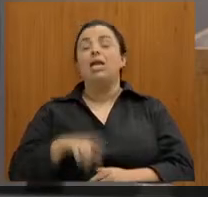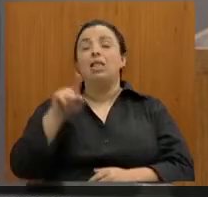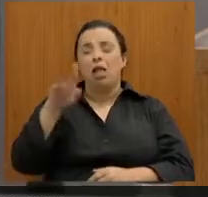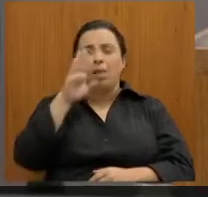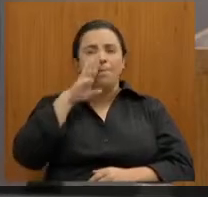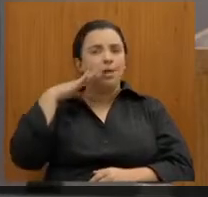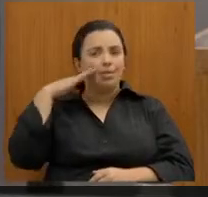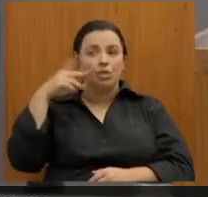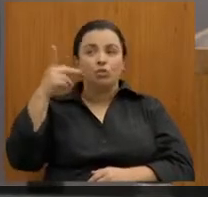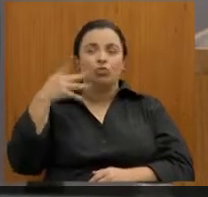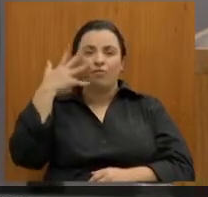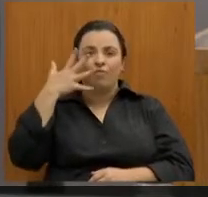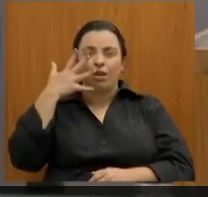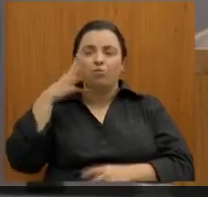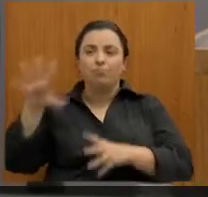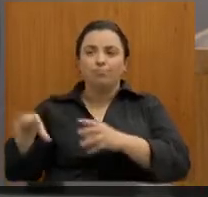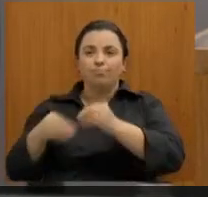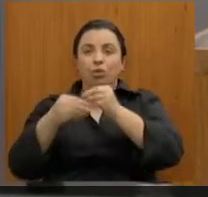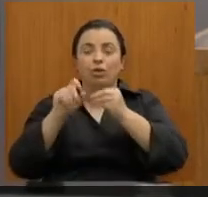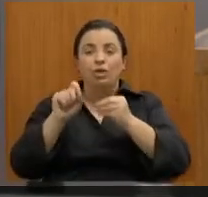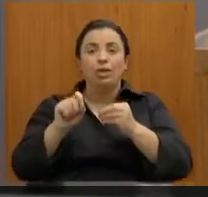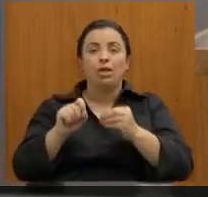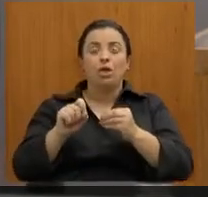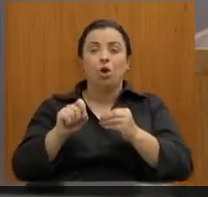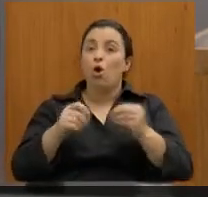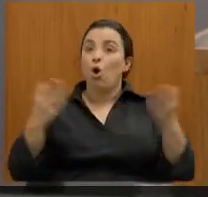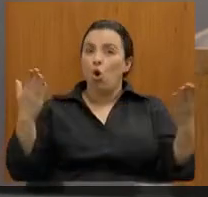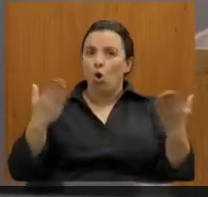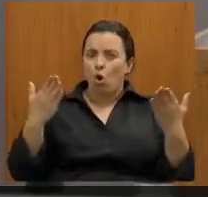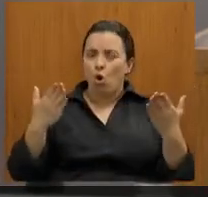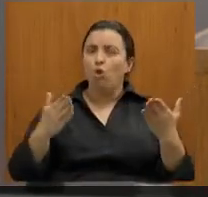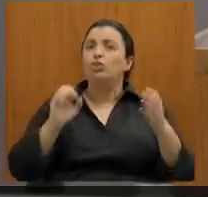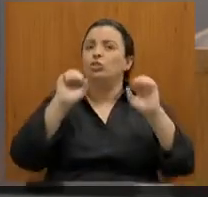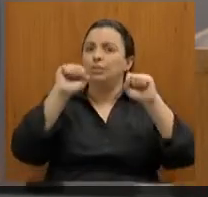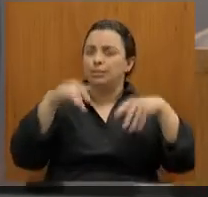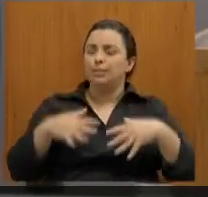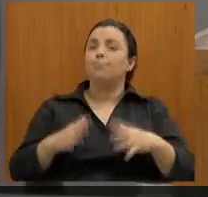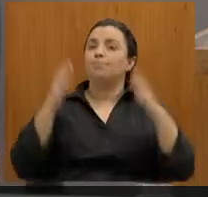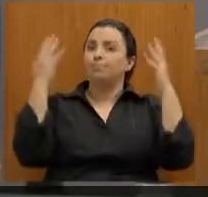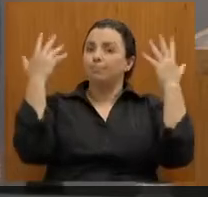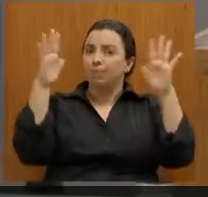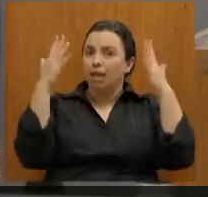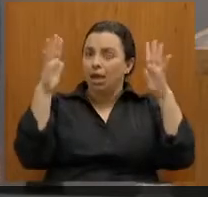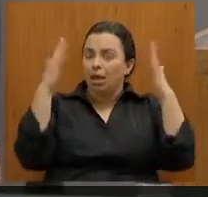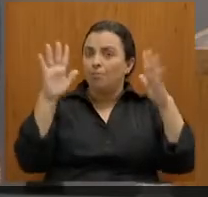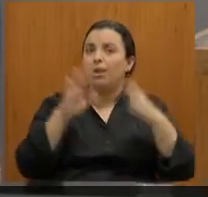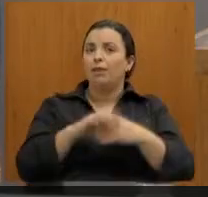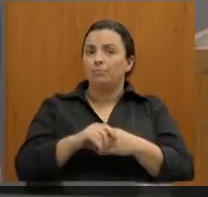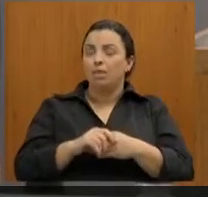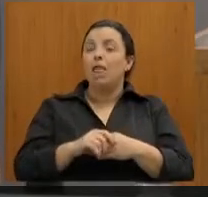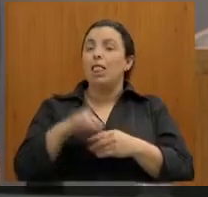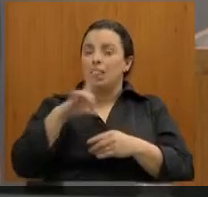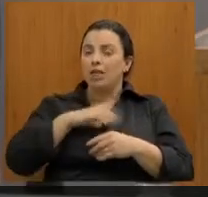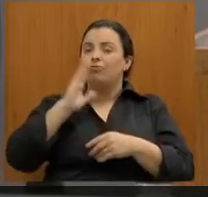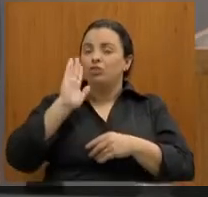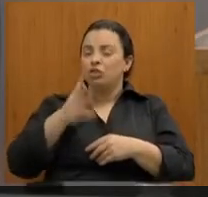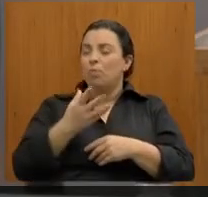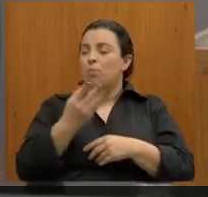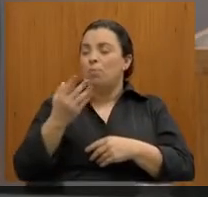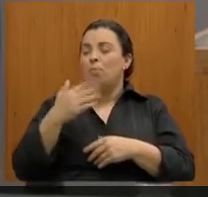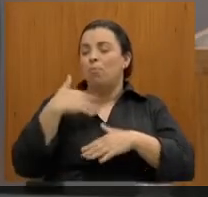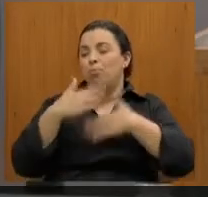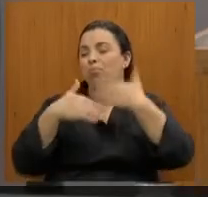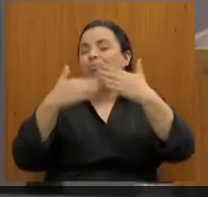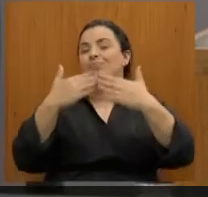Beatriz realmente é necessário agente Celebrar porque é muito evolução e vou aproveitar a fala da